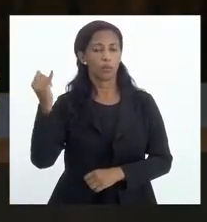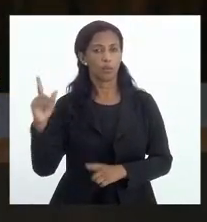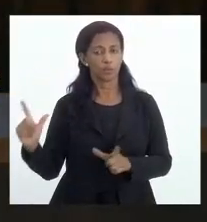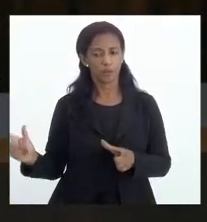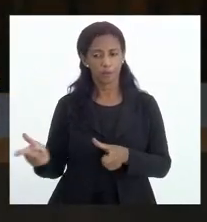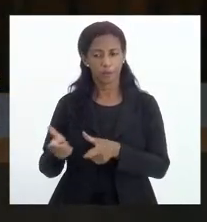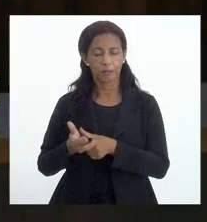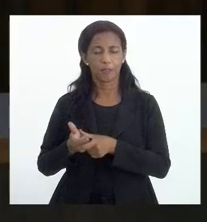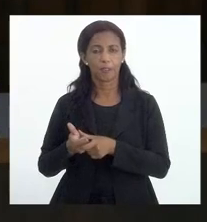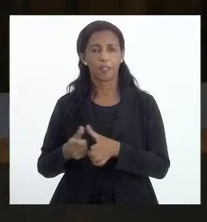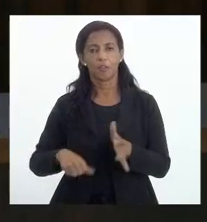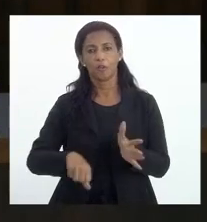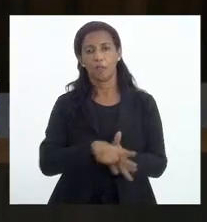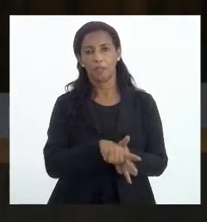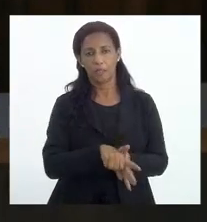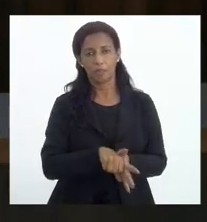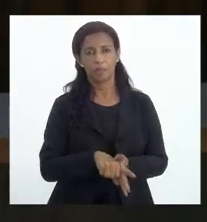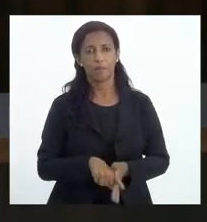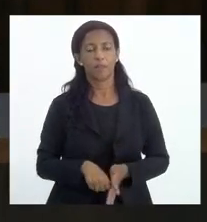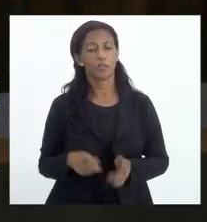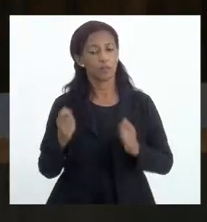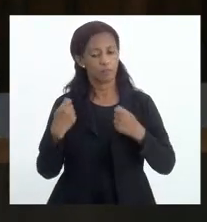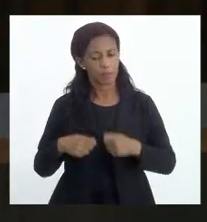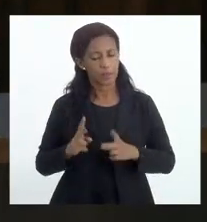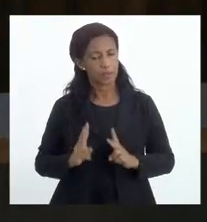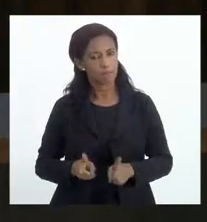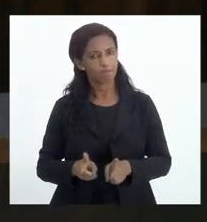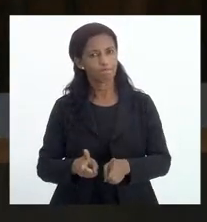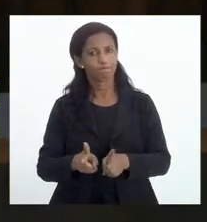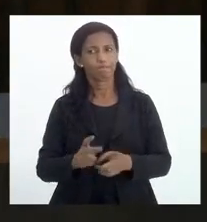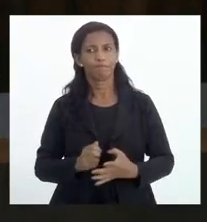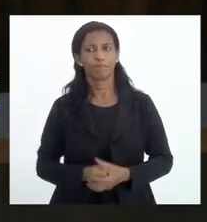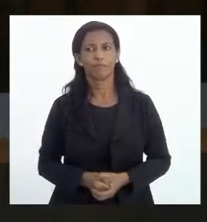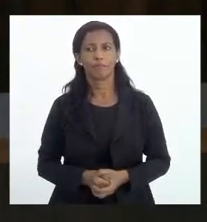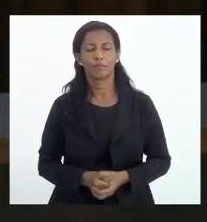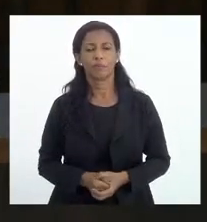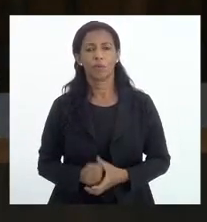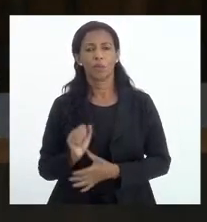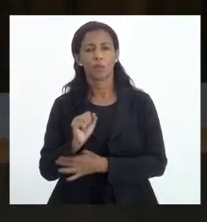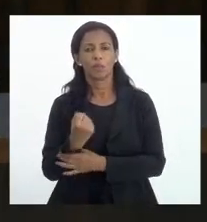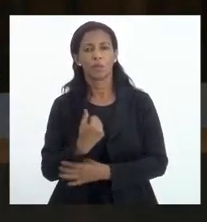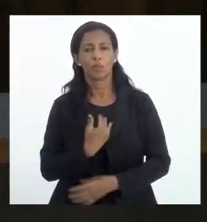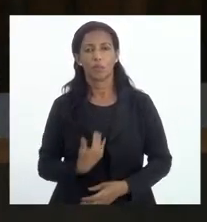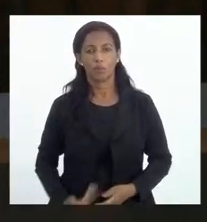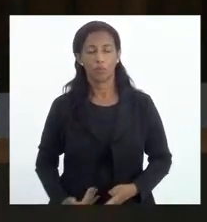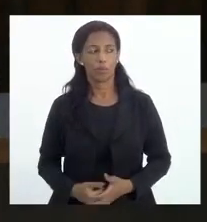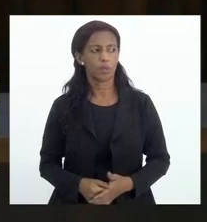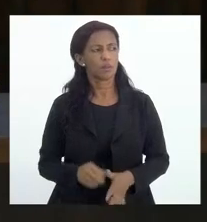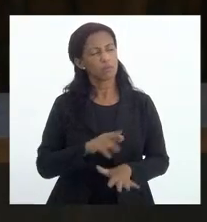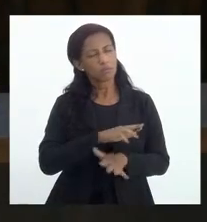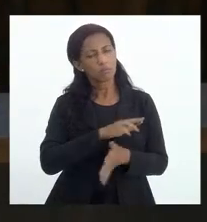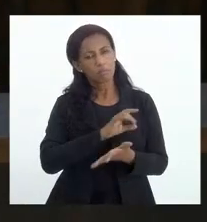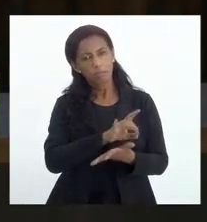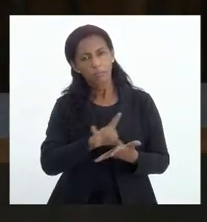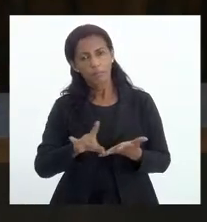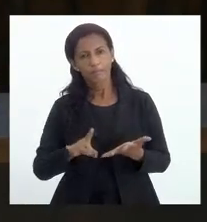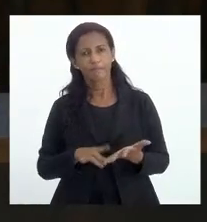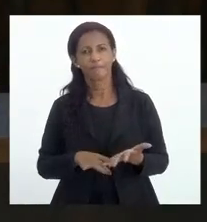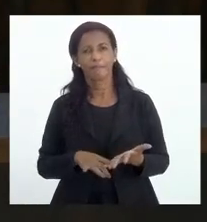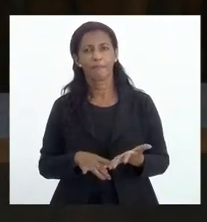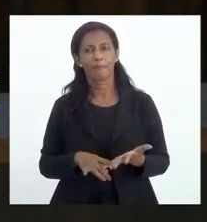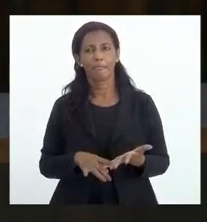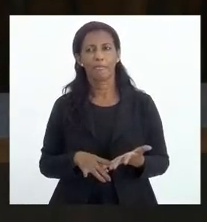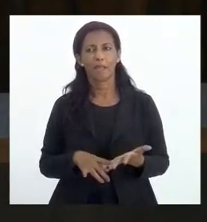os índices de criminalidade, e a gente precisa continuar nessa pegada com a segurança pública. Então, são essas questões que, na verdade, são muito